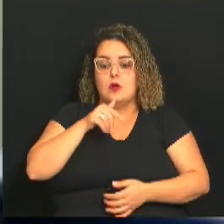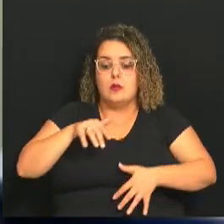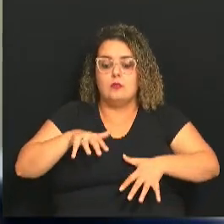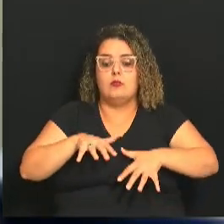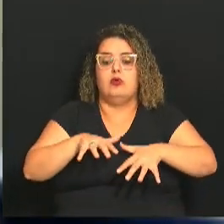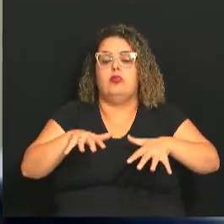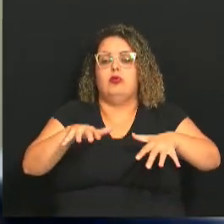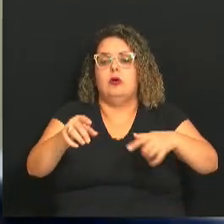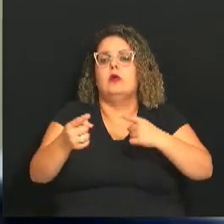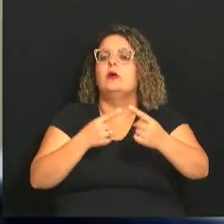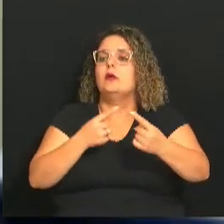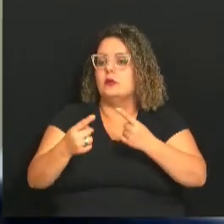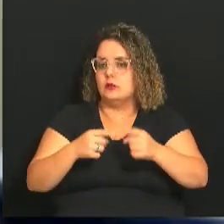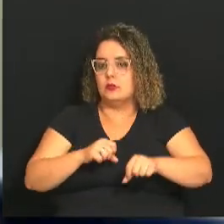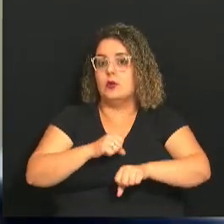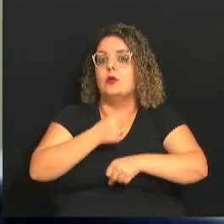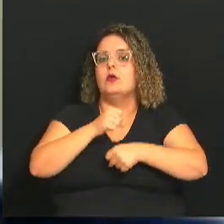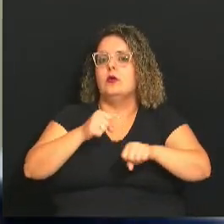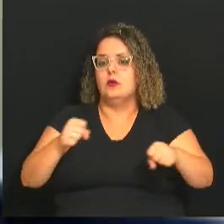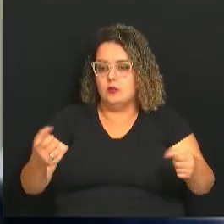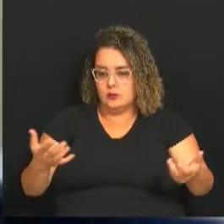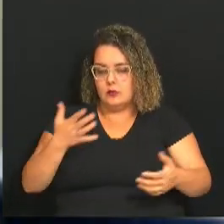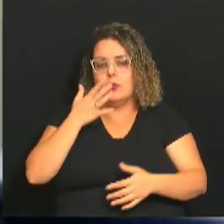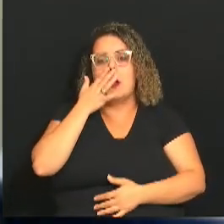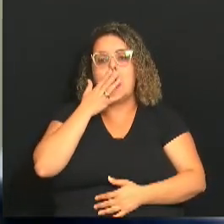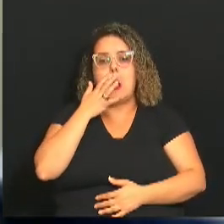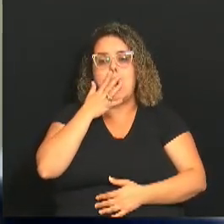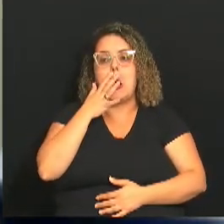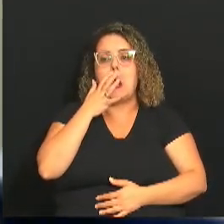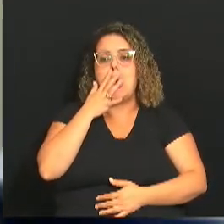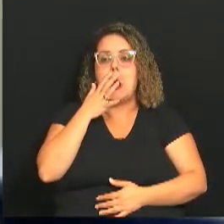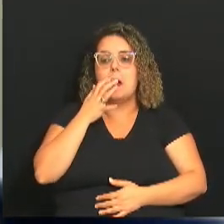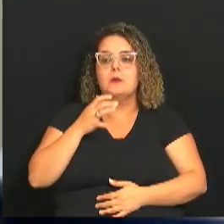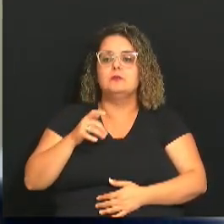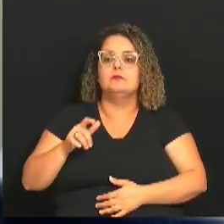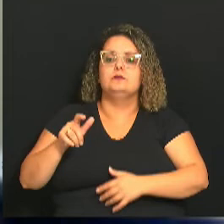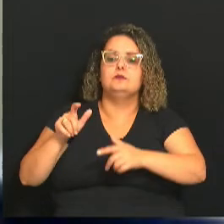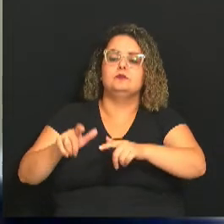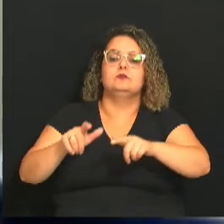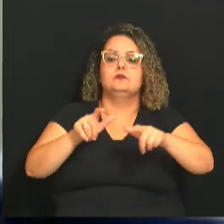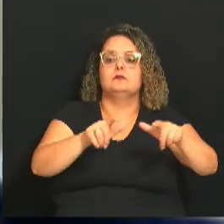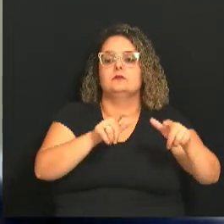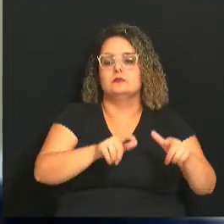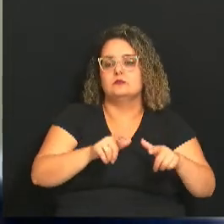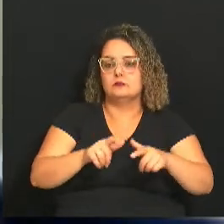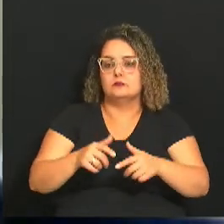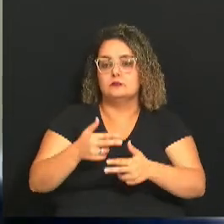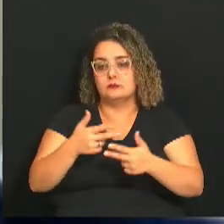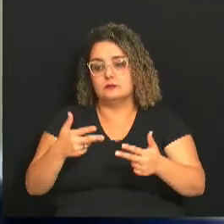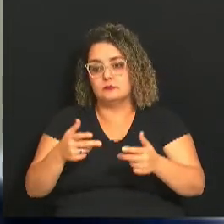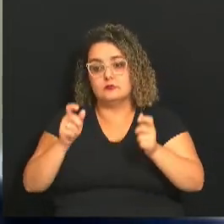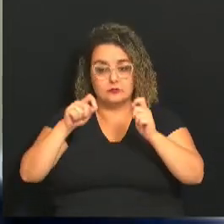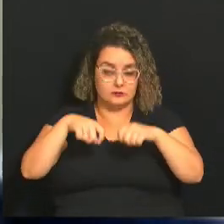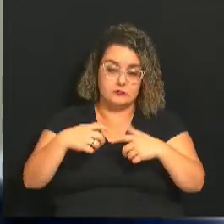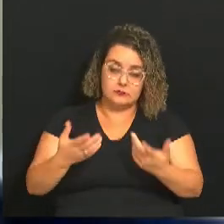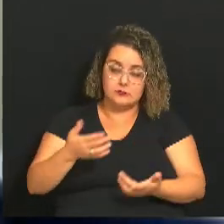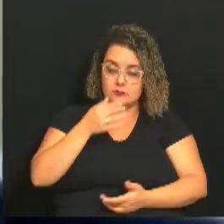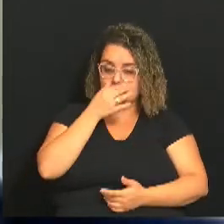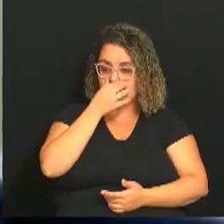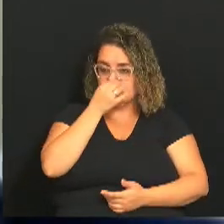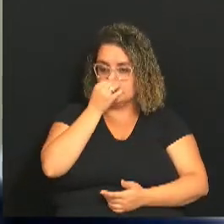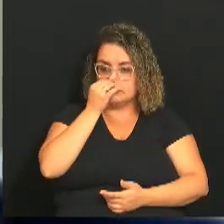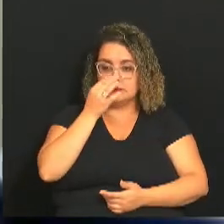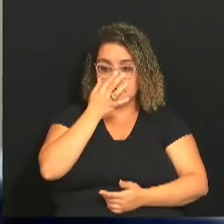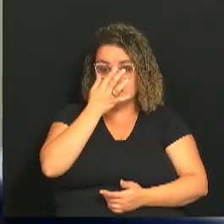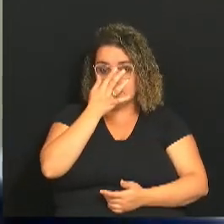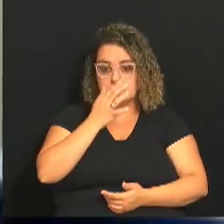área monstruosa. Então, acho que a criação desses pontos aí é uma coisa bem efetiva e eu acho que é